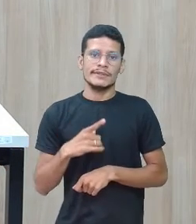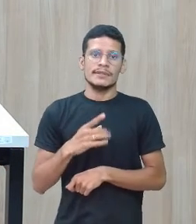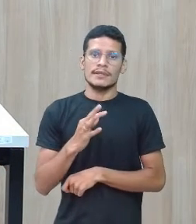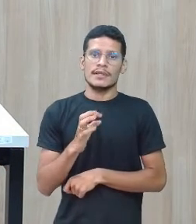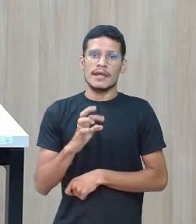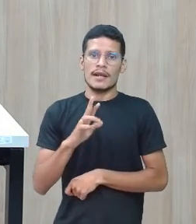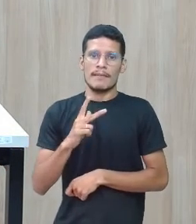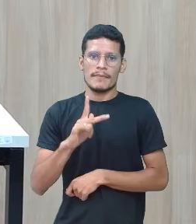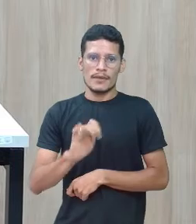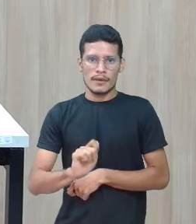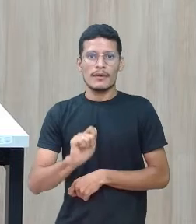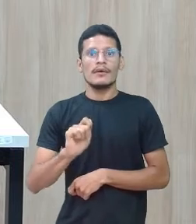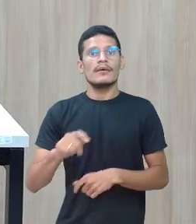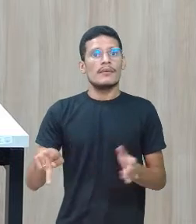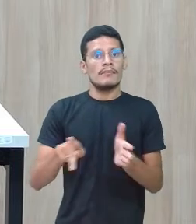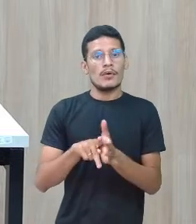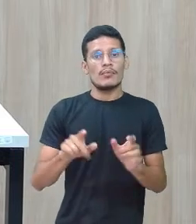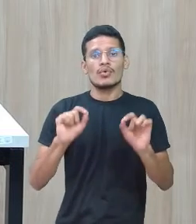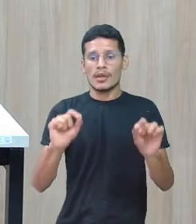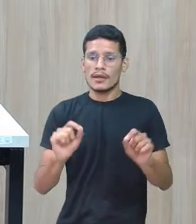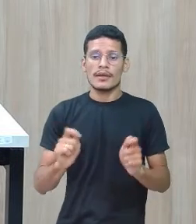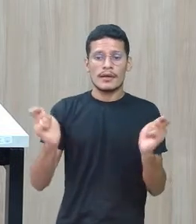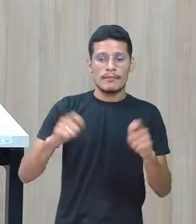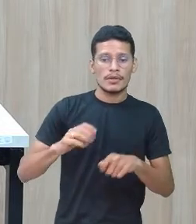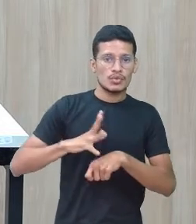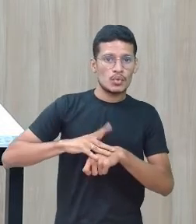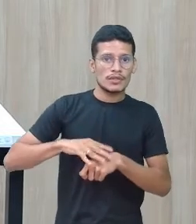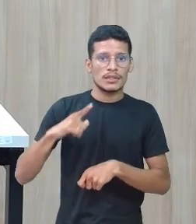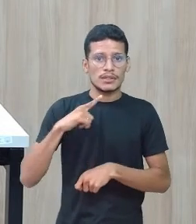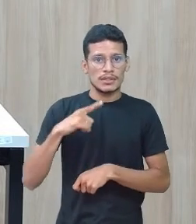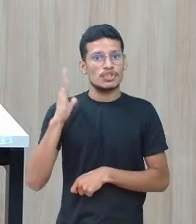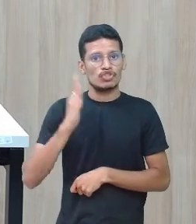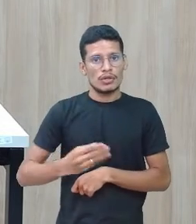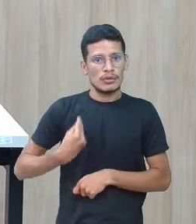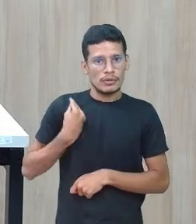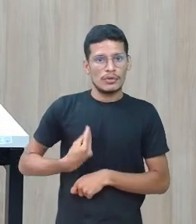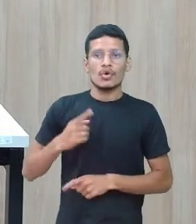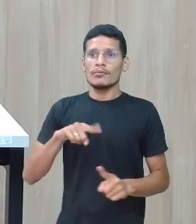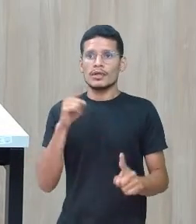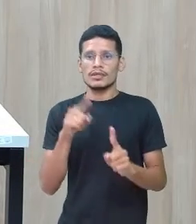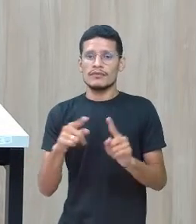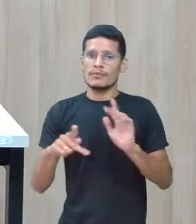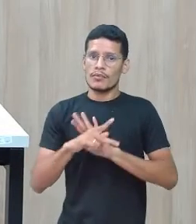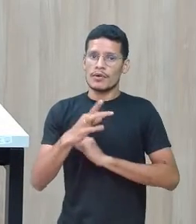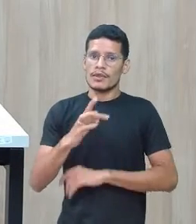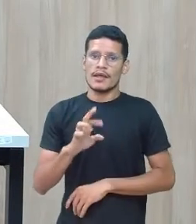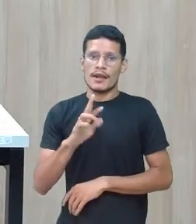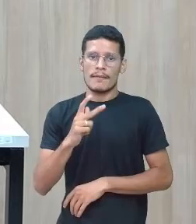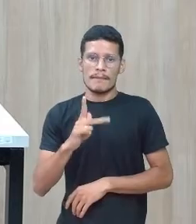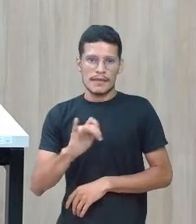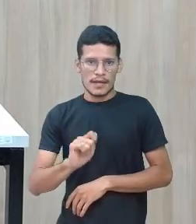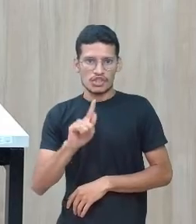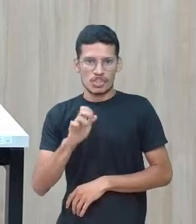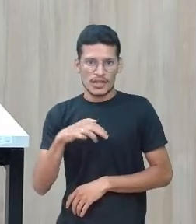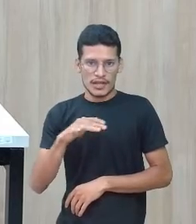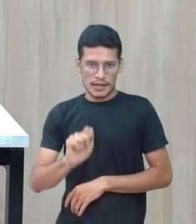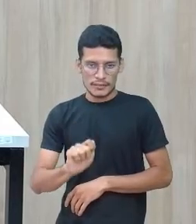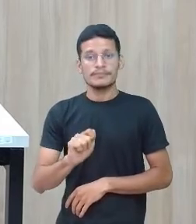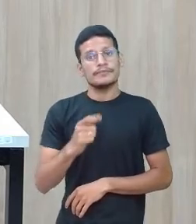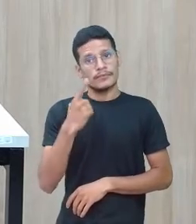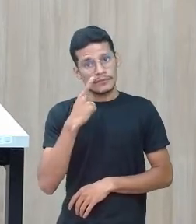nas doenças já existentes. Esse era o grande objetivo da terapia gênica. Mas